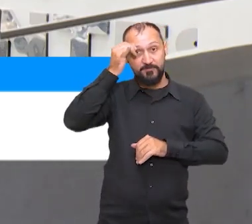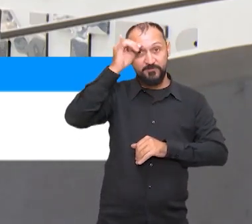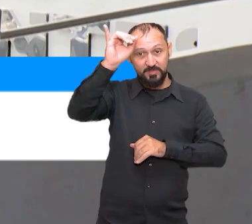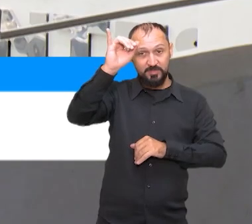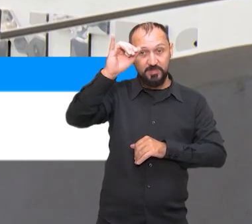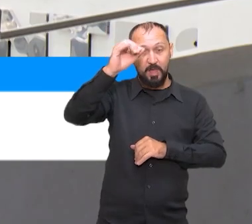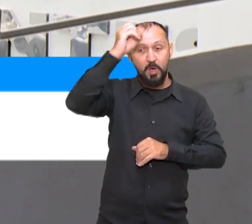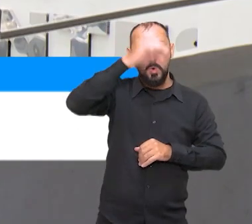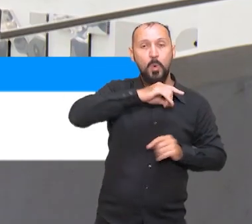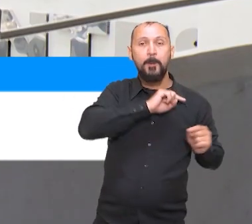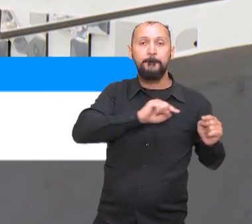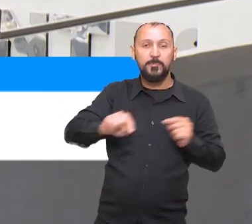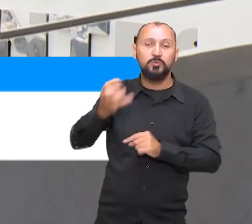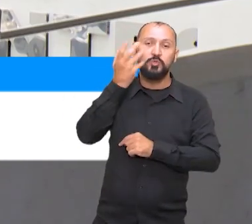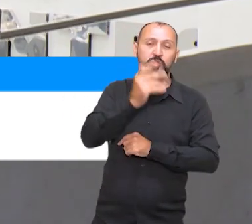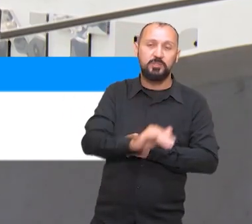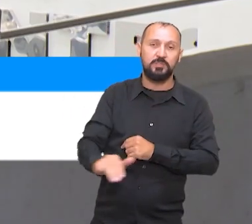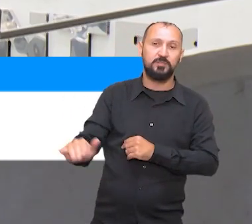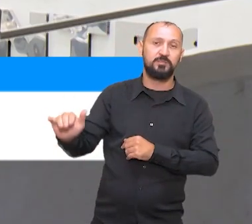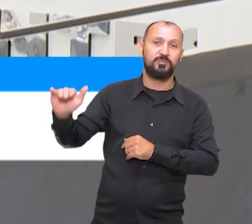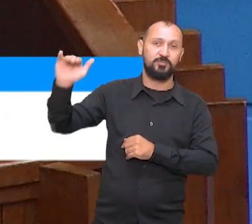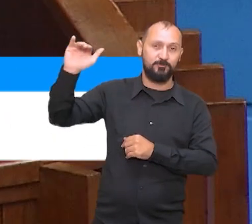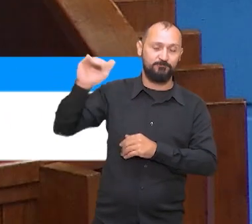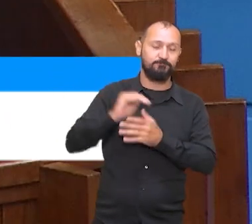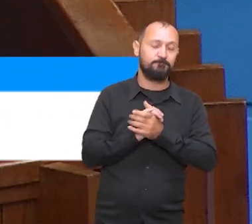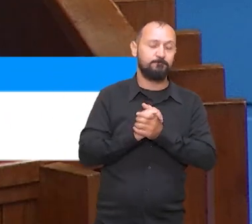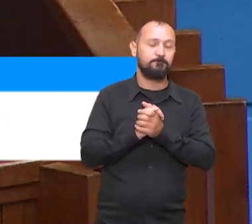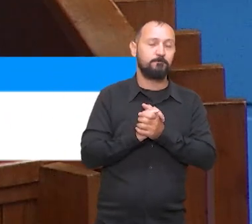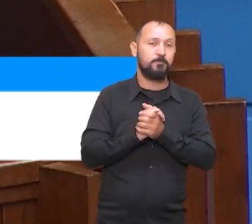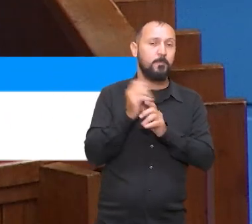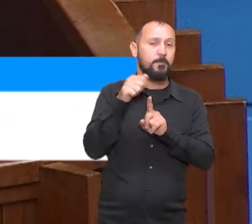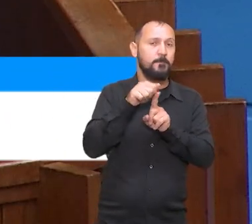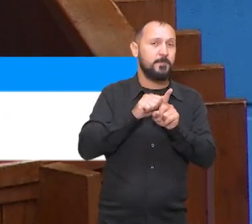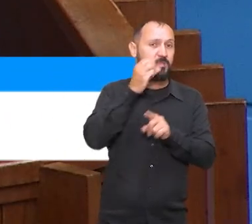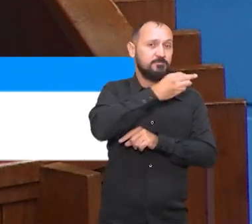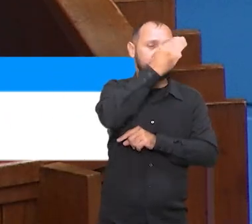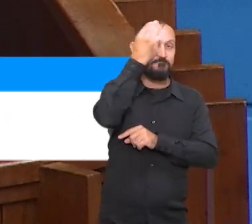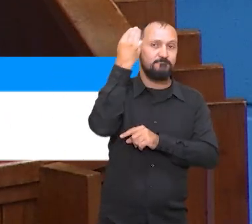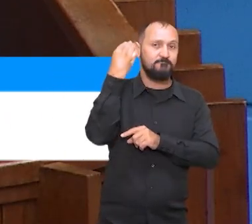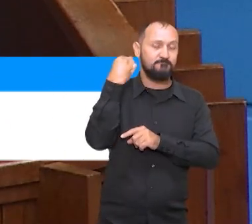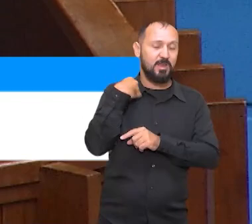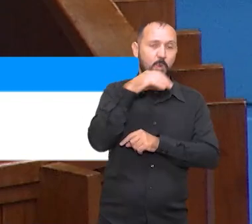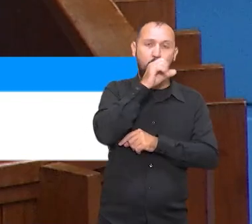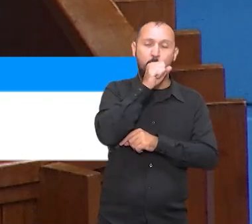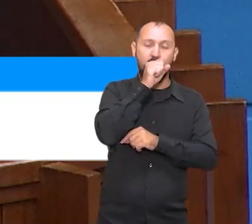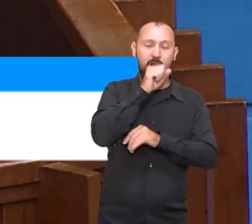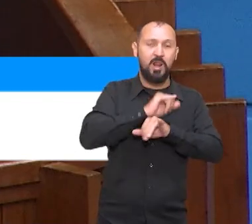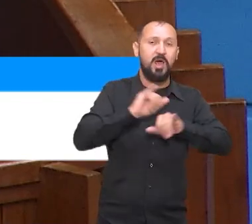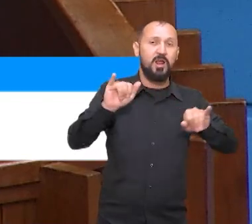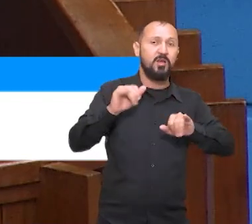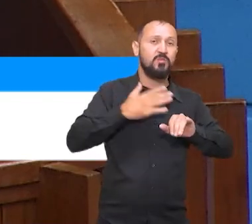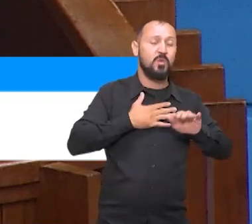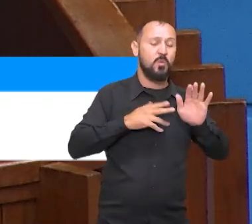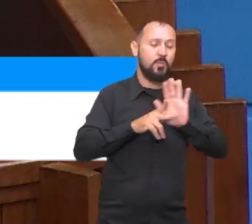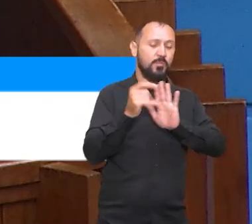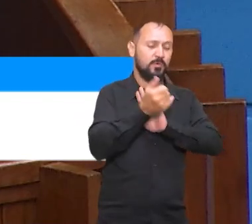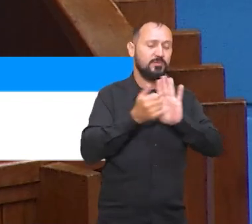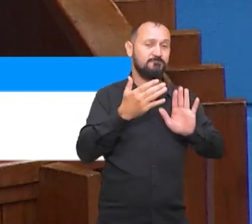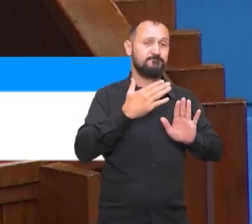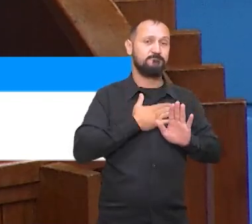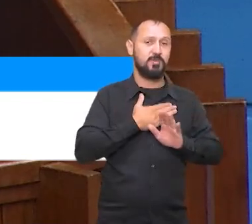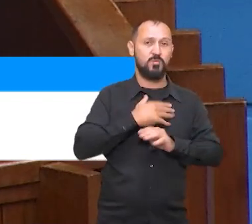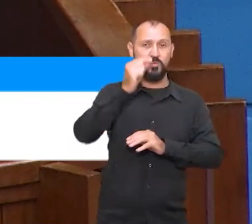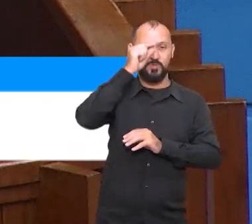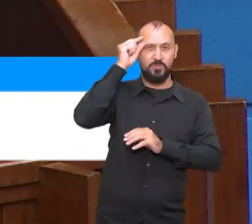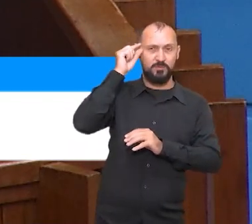abuso sexual de crianças e adolescentes. O Maio Laranja se tornou um projeto não do deputado Herculano,